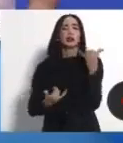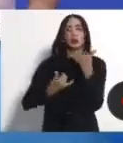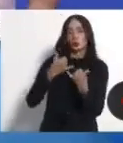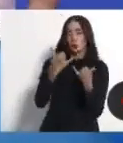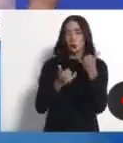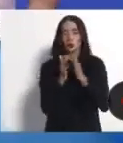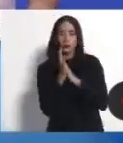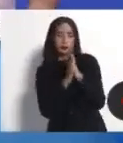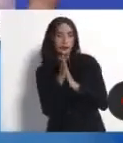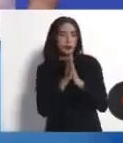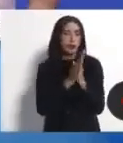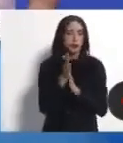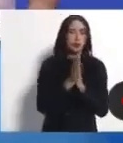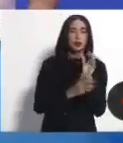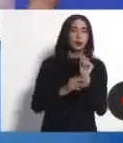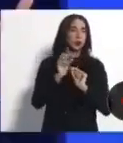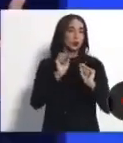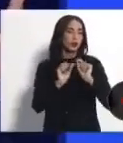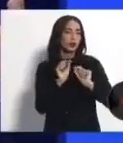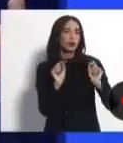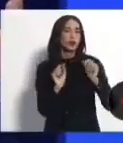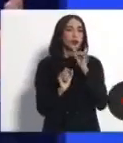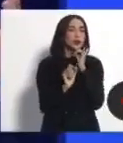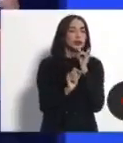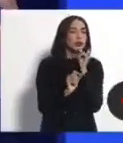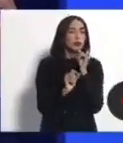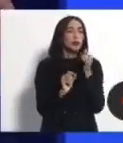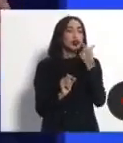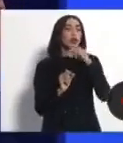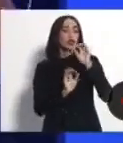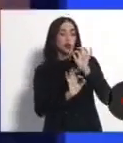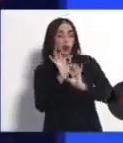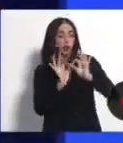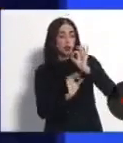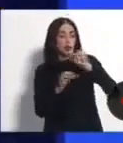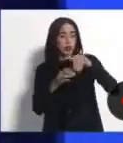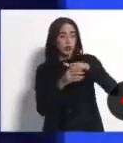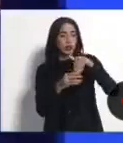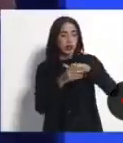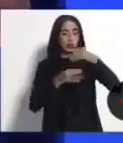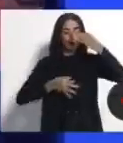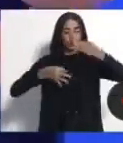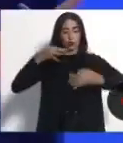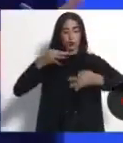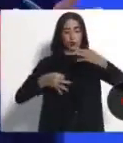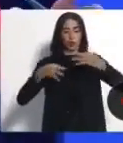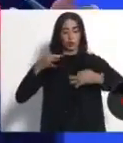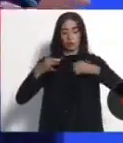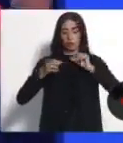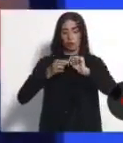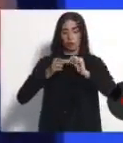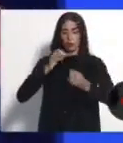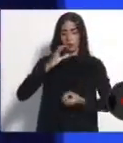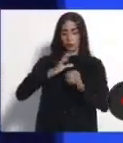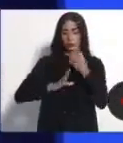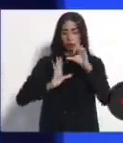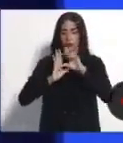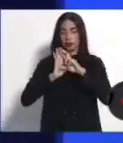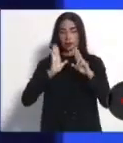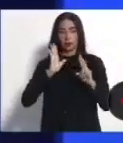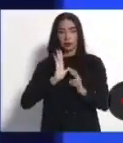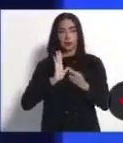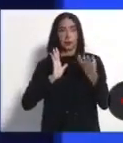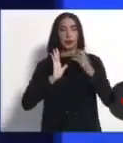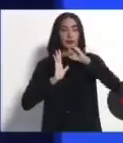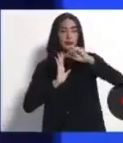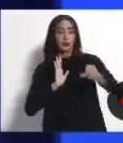onde quem organiza esta eleição tem o juiz, é que faz as normas. Eu queria aproveitar que